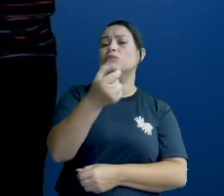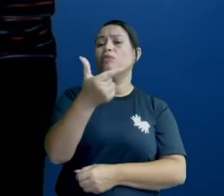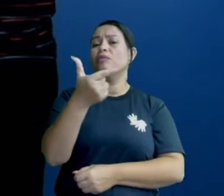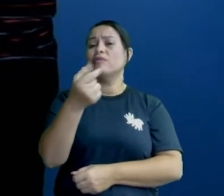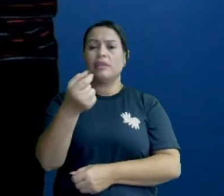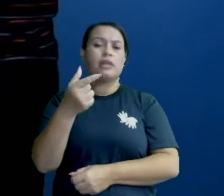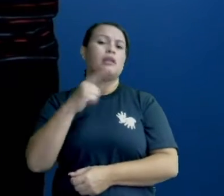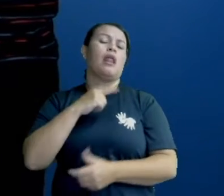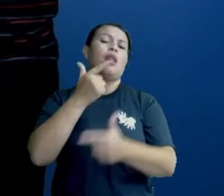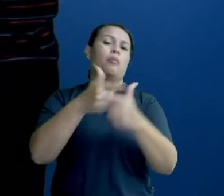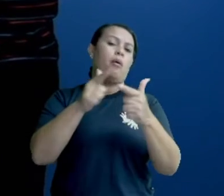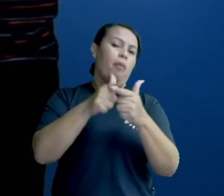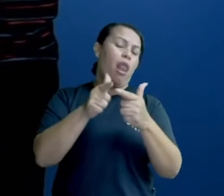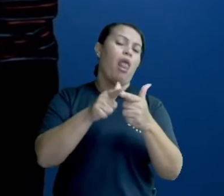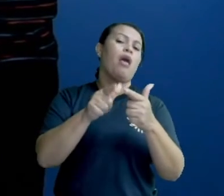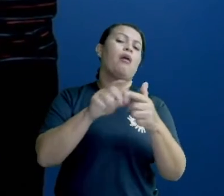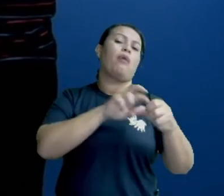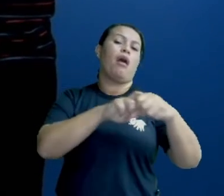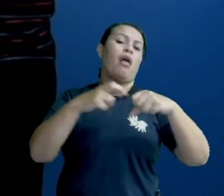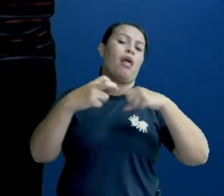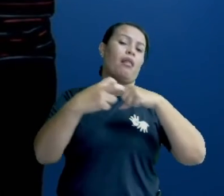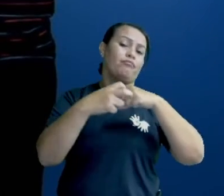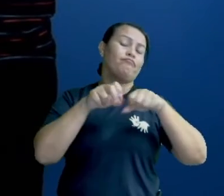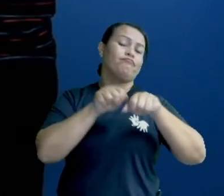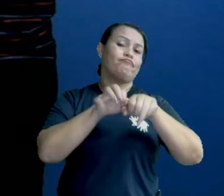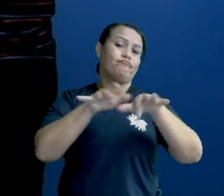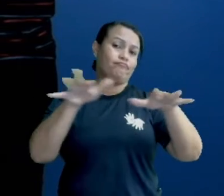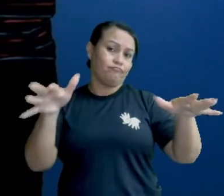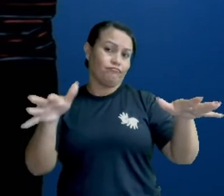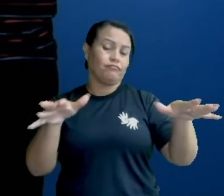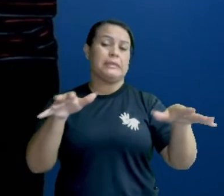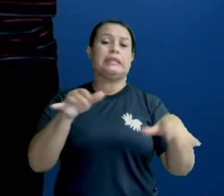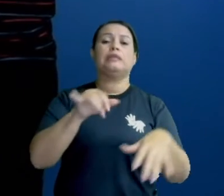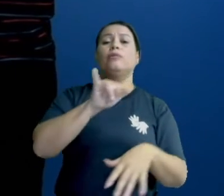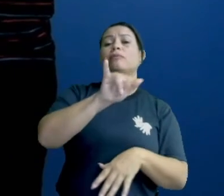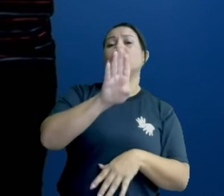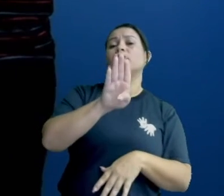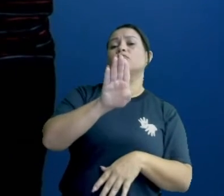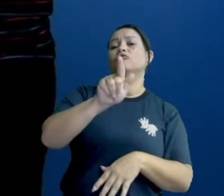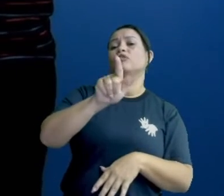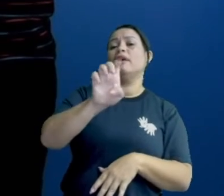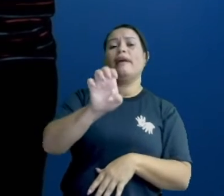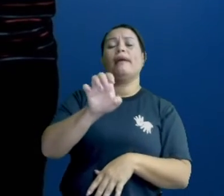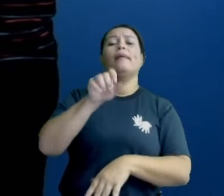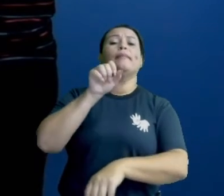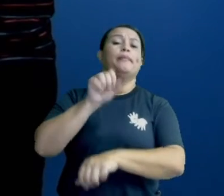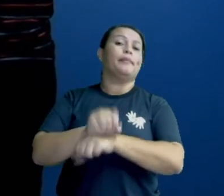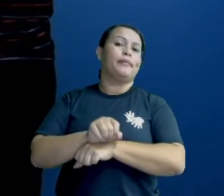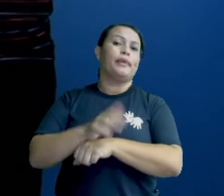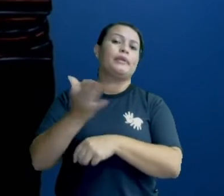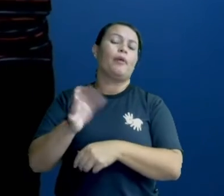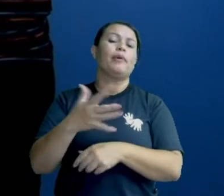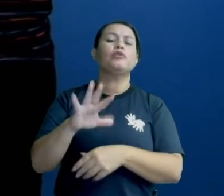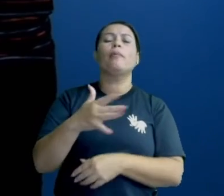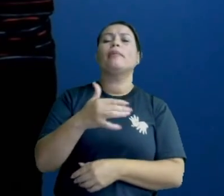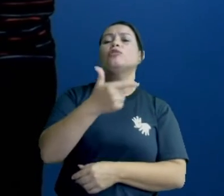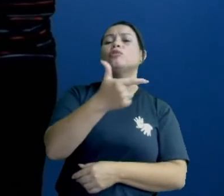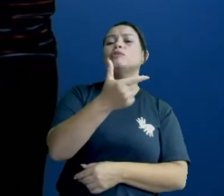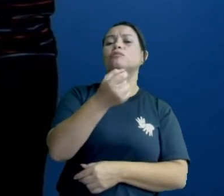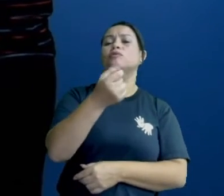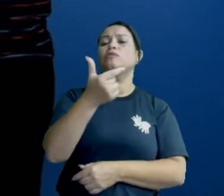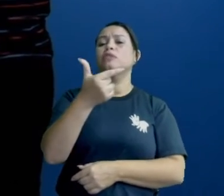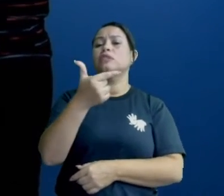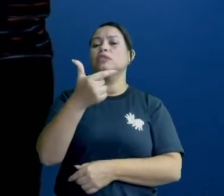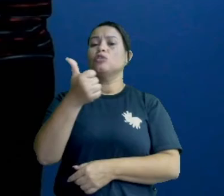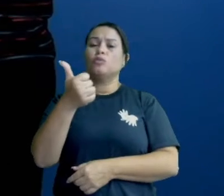de problemas, sobretudo relacionados à pandemia, acabou que o censo foi adiado, né, para 2021 e mais uma vez não